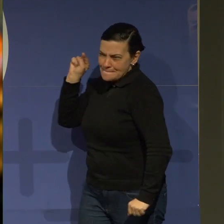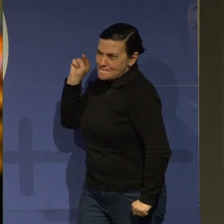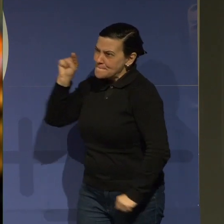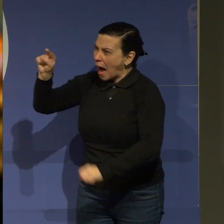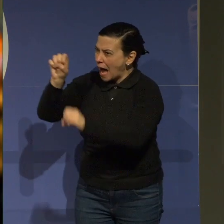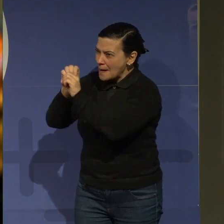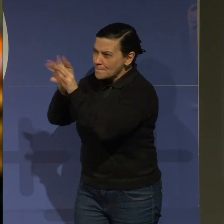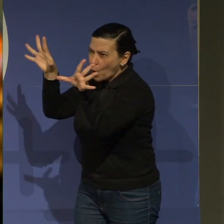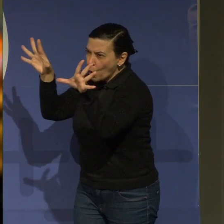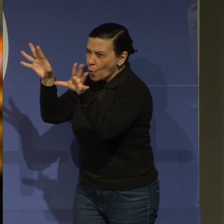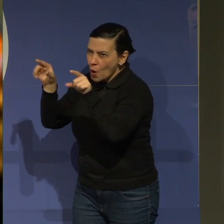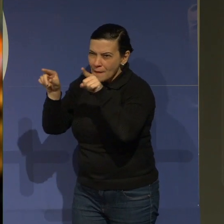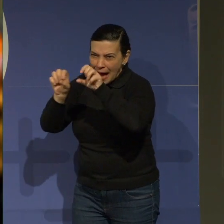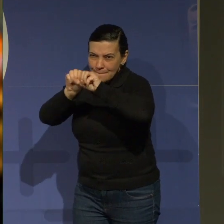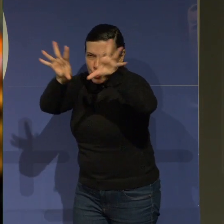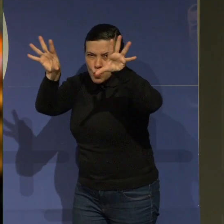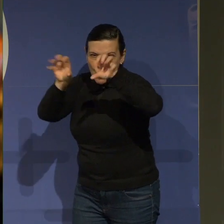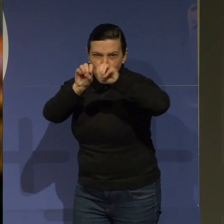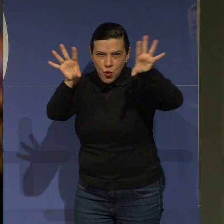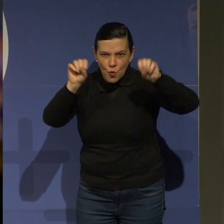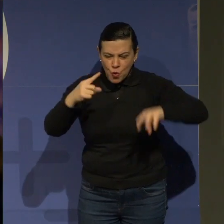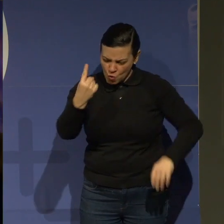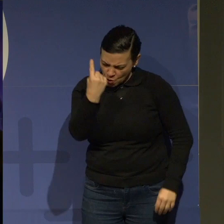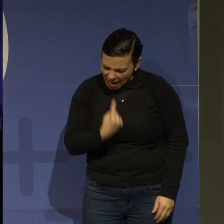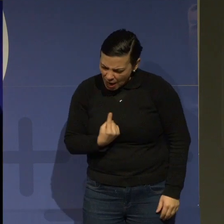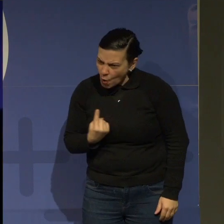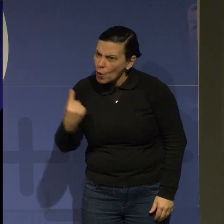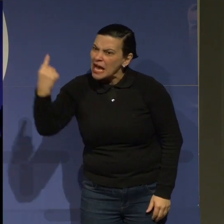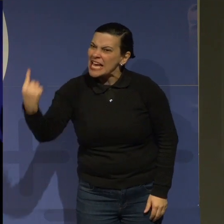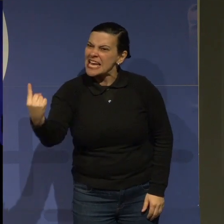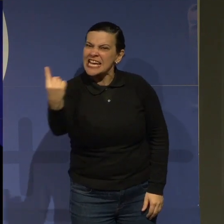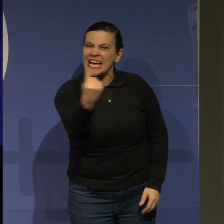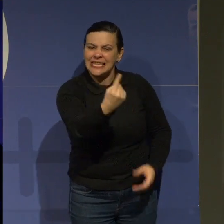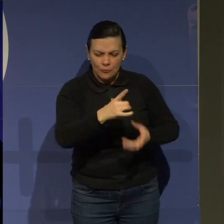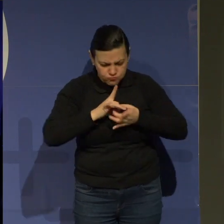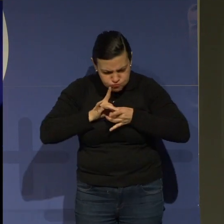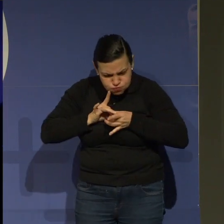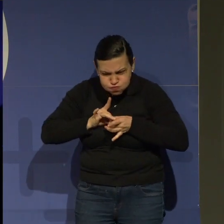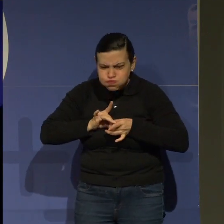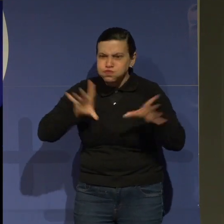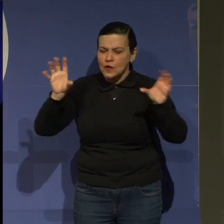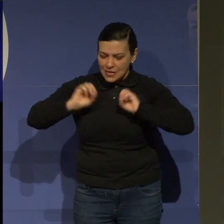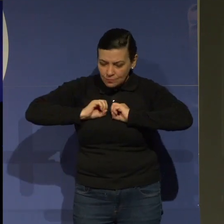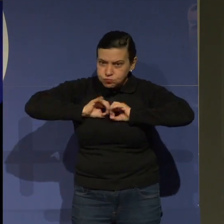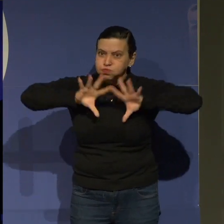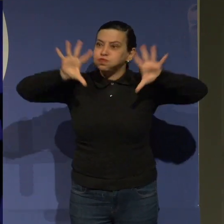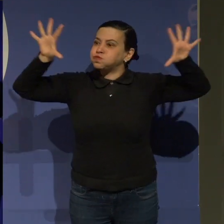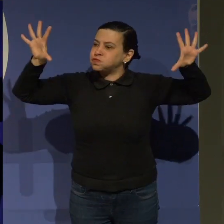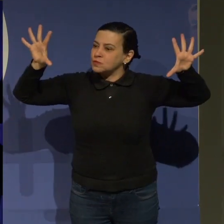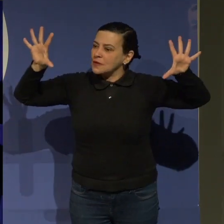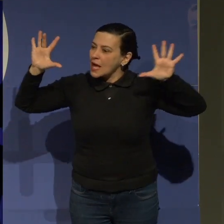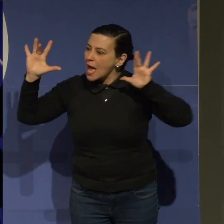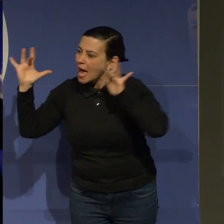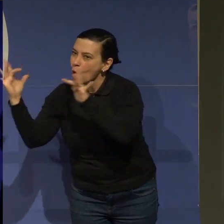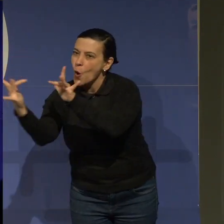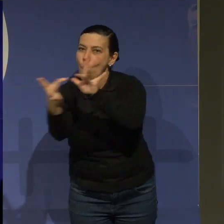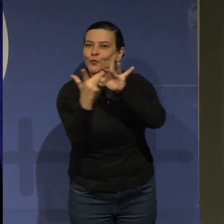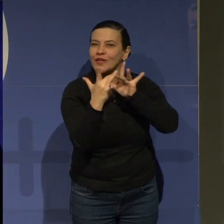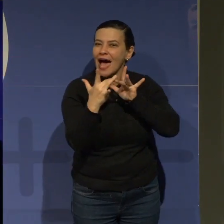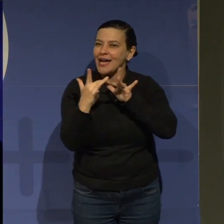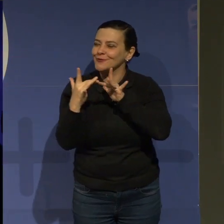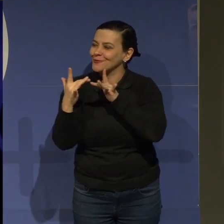da nossa perspectiva individual e consiga enxergar a bolha do vizinho. Então, isso